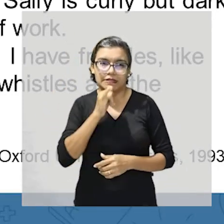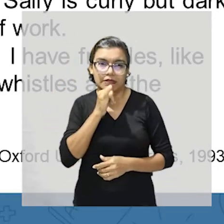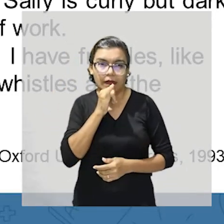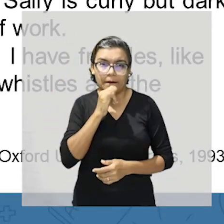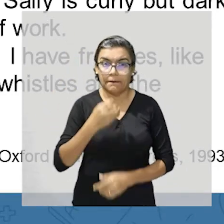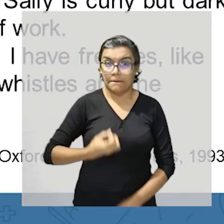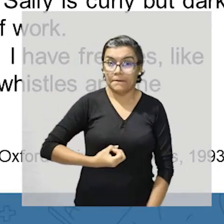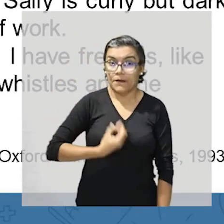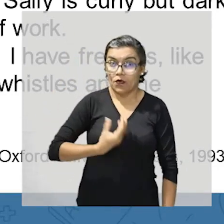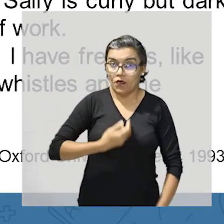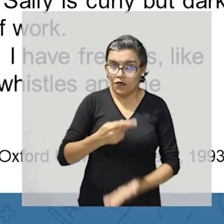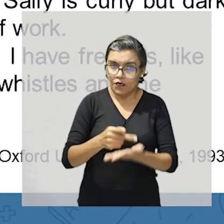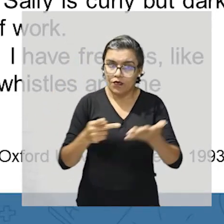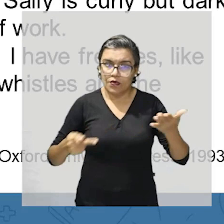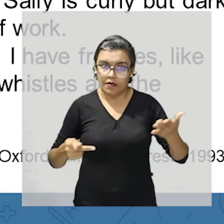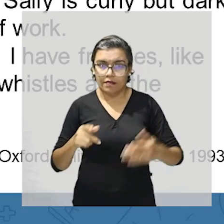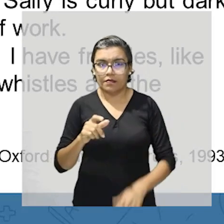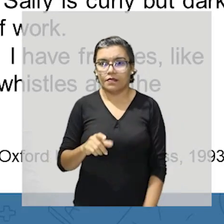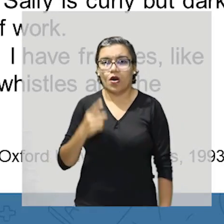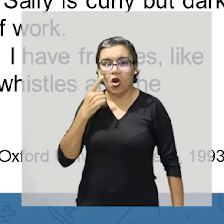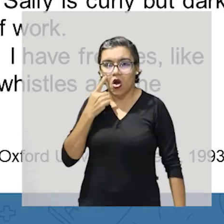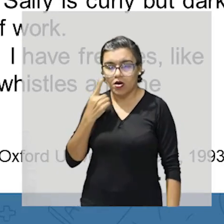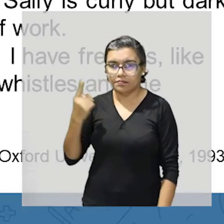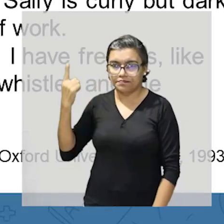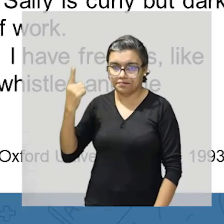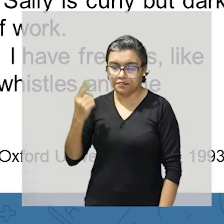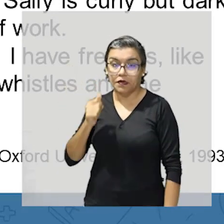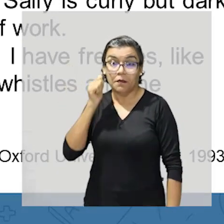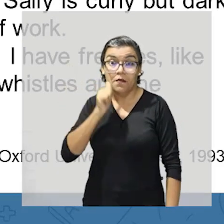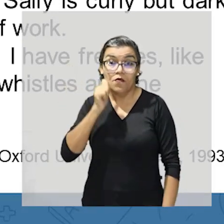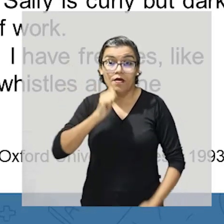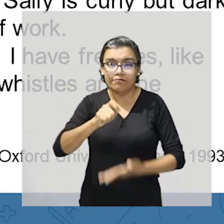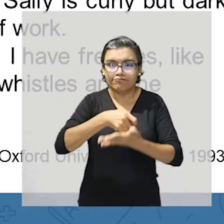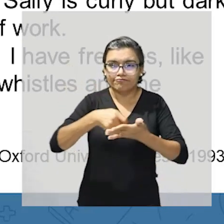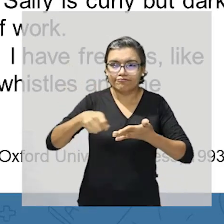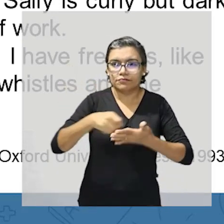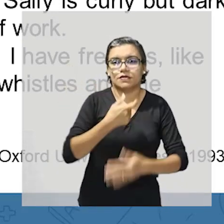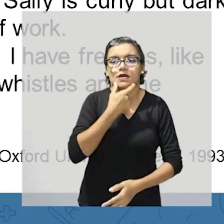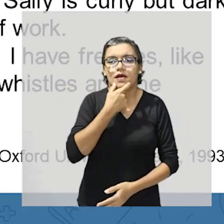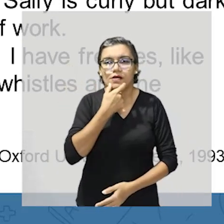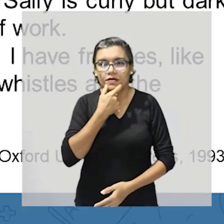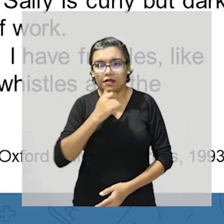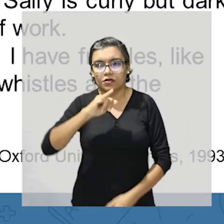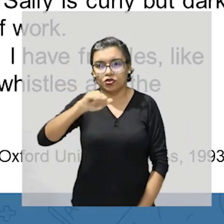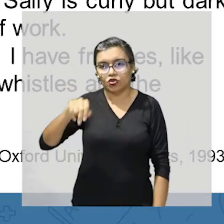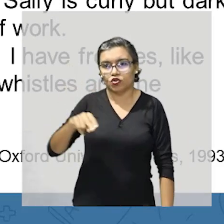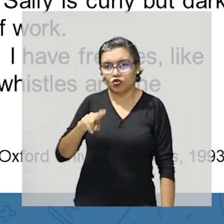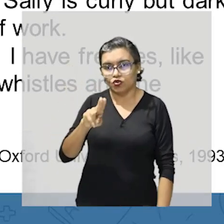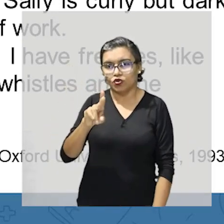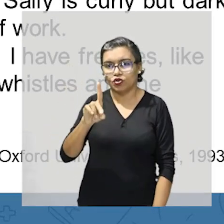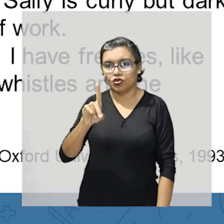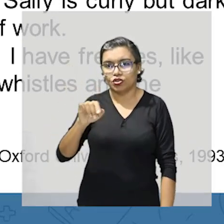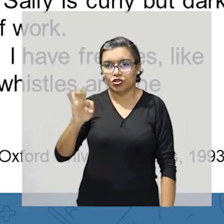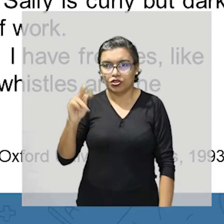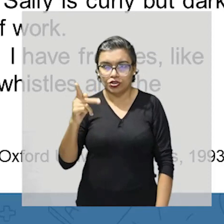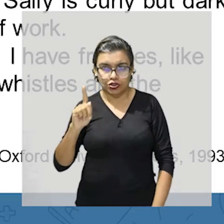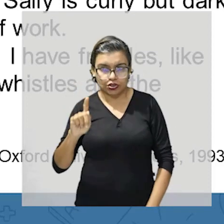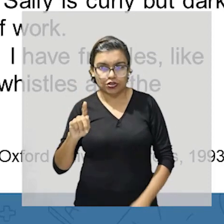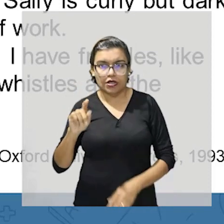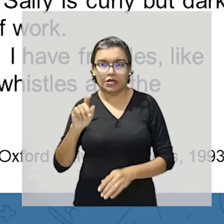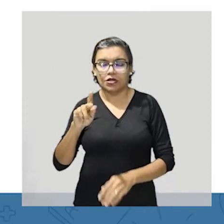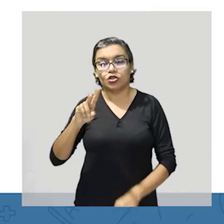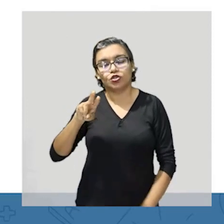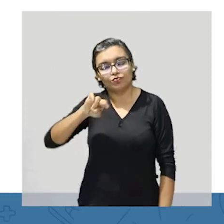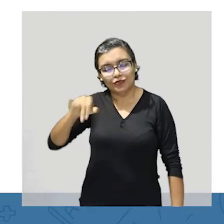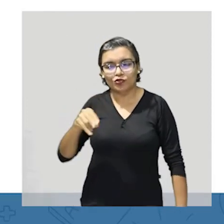poema Classifying, a escritora inglesa Judith Nichols compara várias pessoas com o objetivo